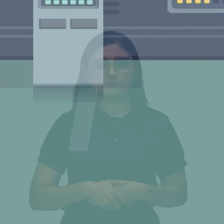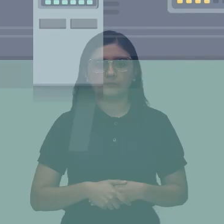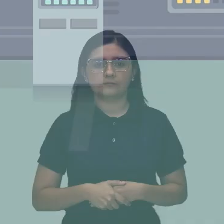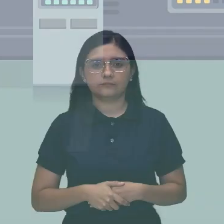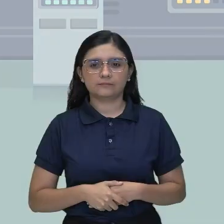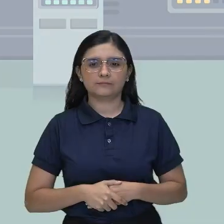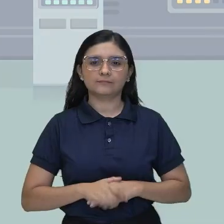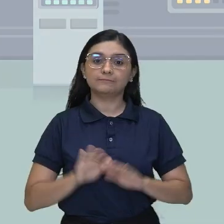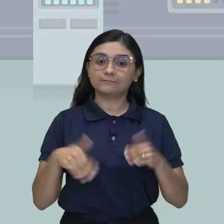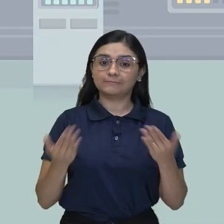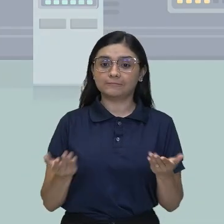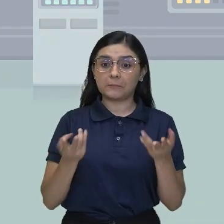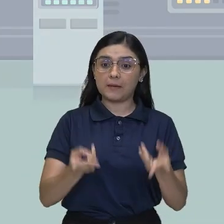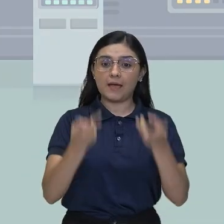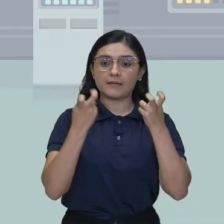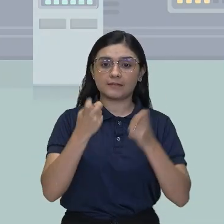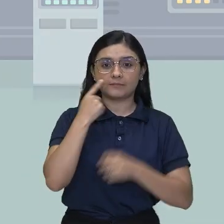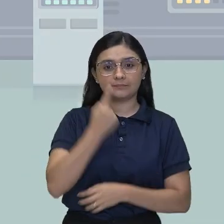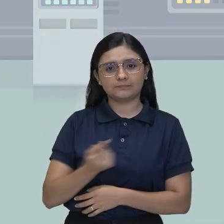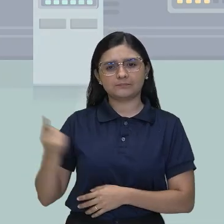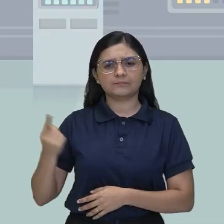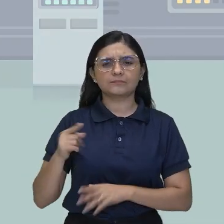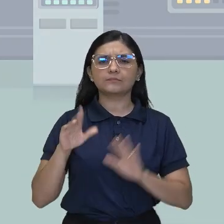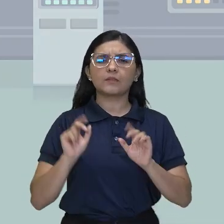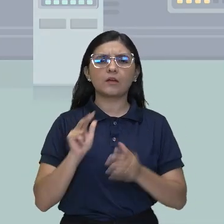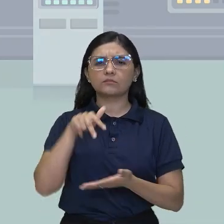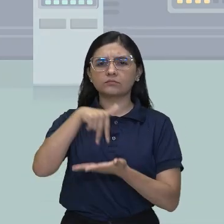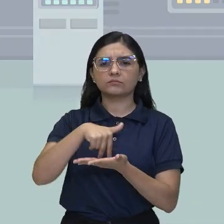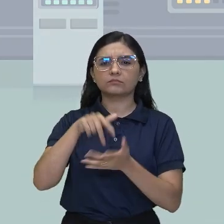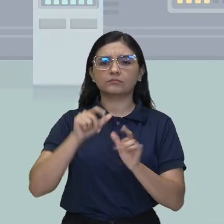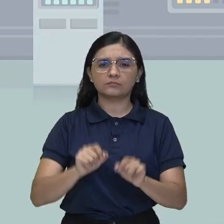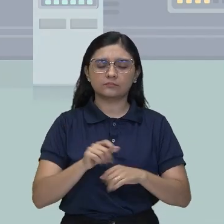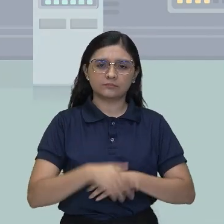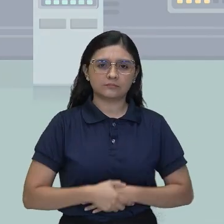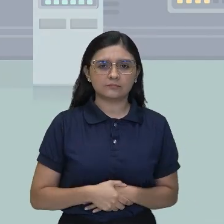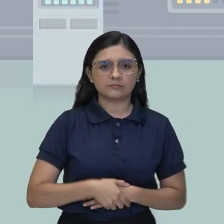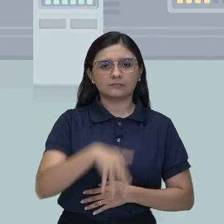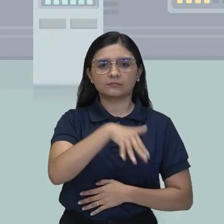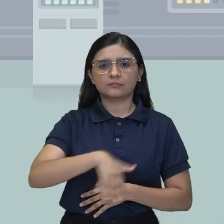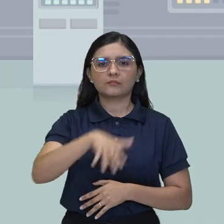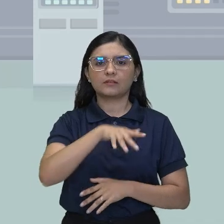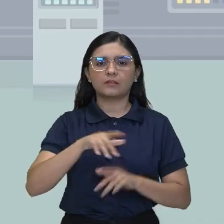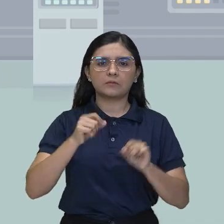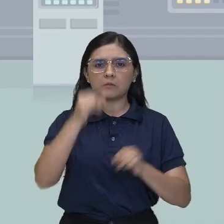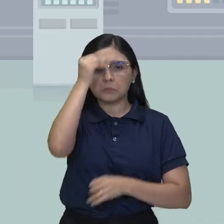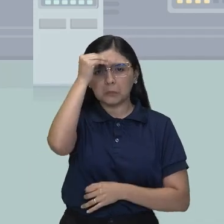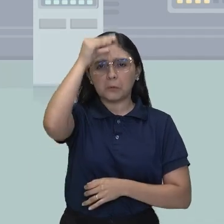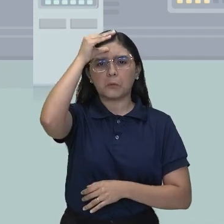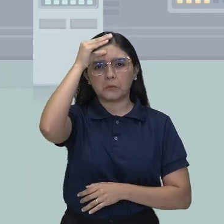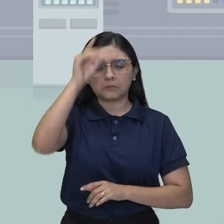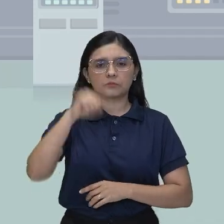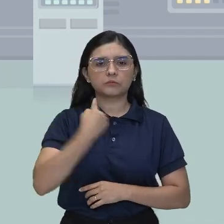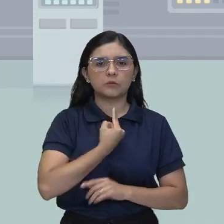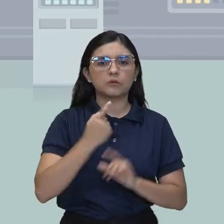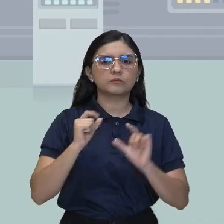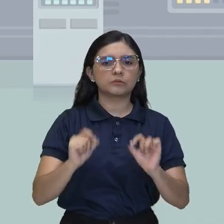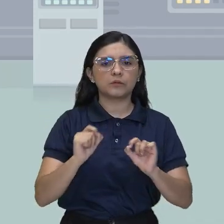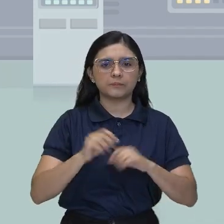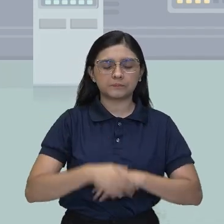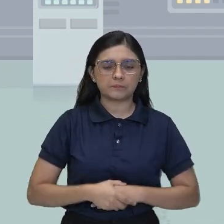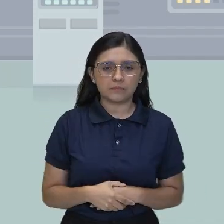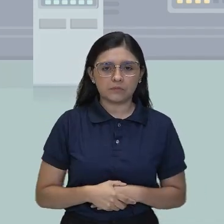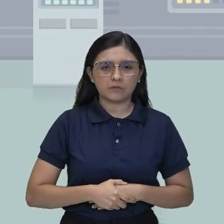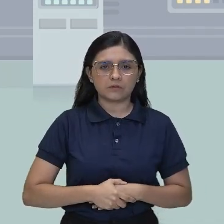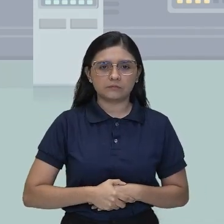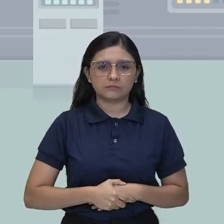Olha só, pessoal, estamos agora na nave do conhecimento. Para quê? Para ligarmos, a partir de